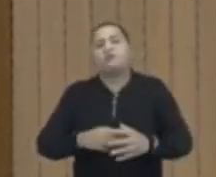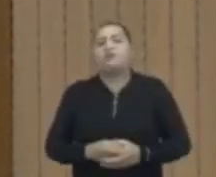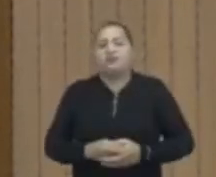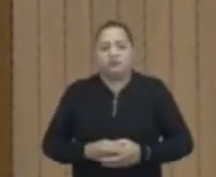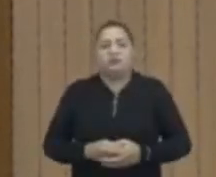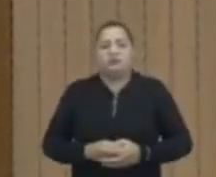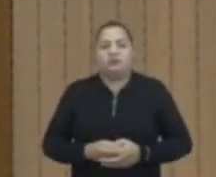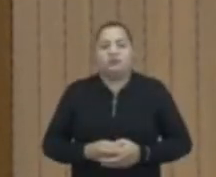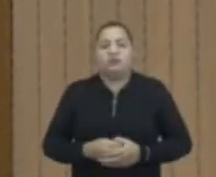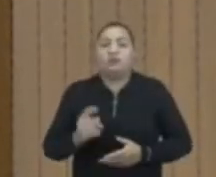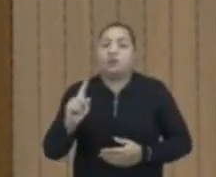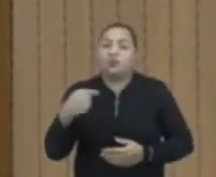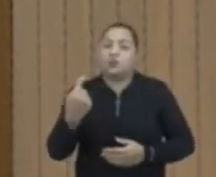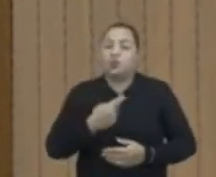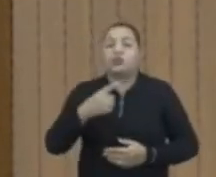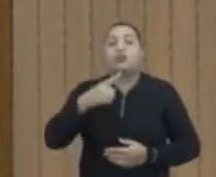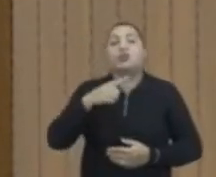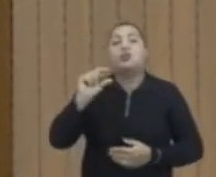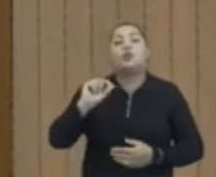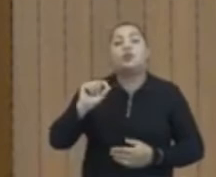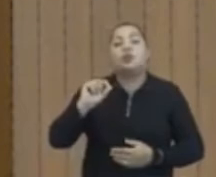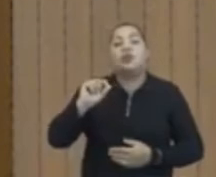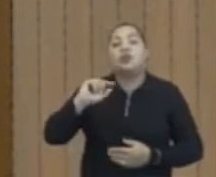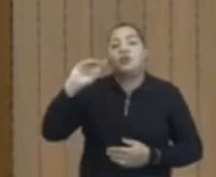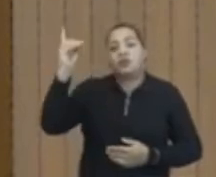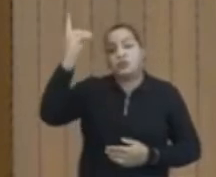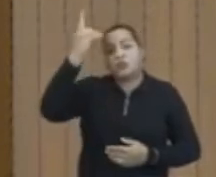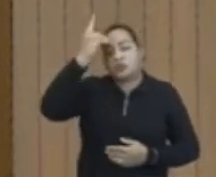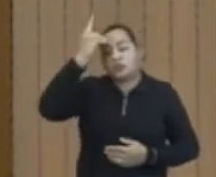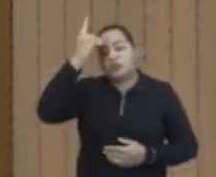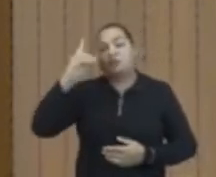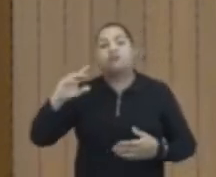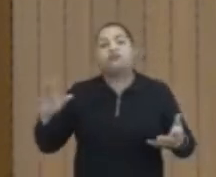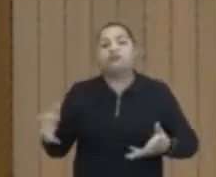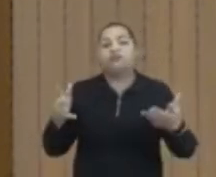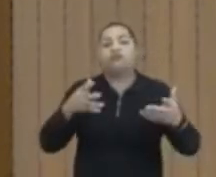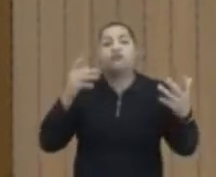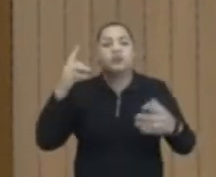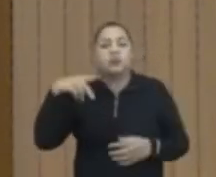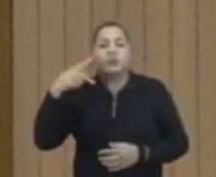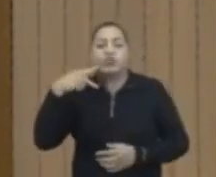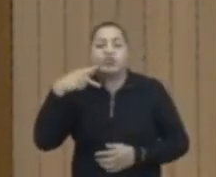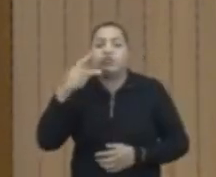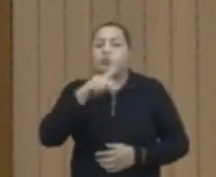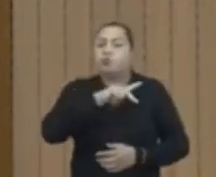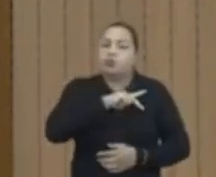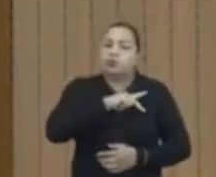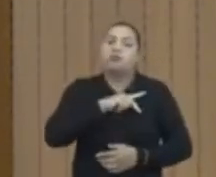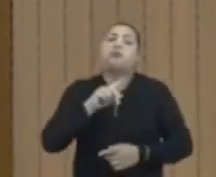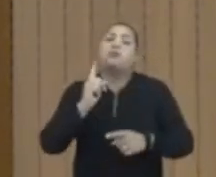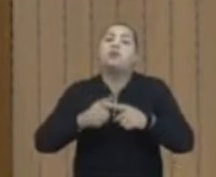a vocação para sermos indutores de políticas públicas capazes de favorecer o